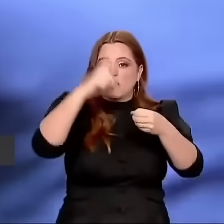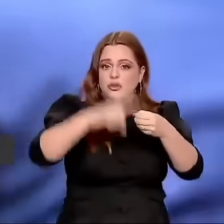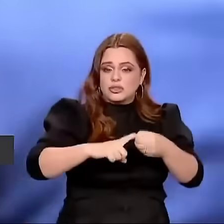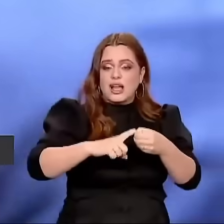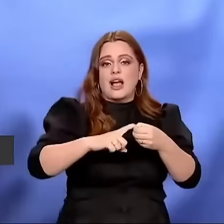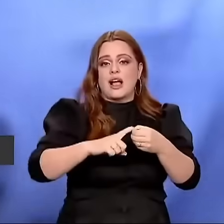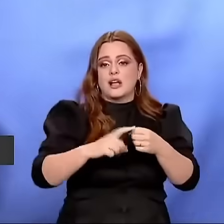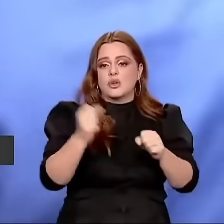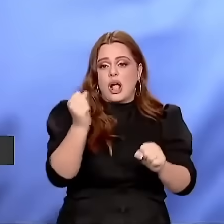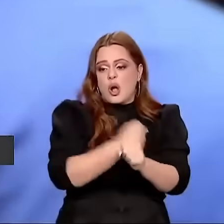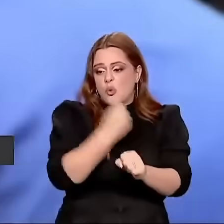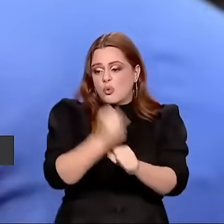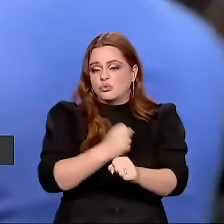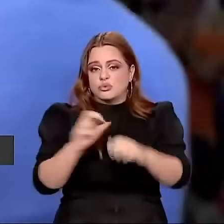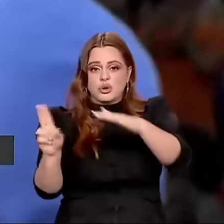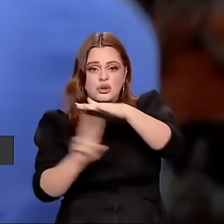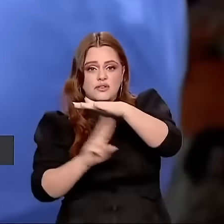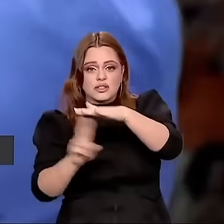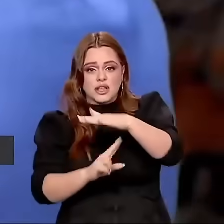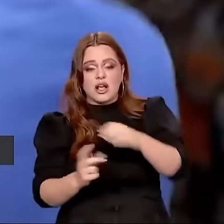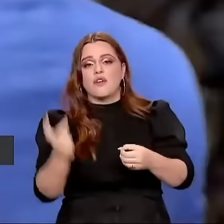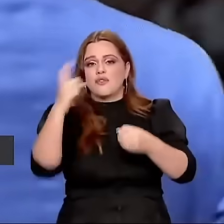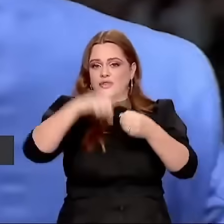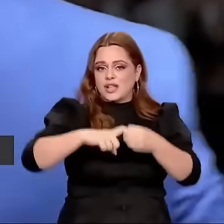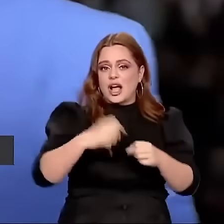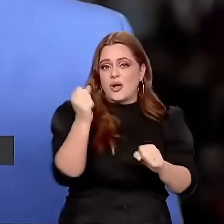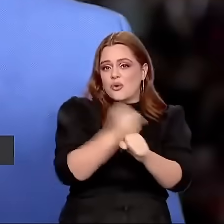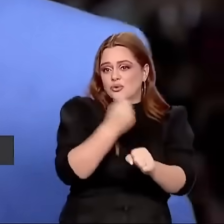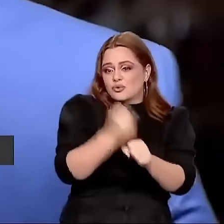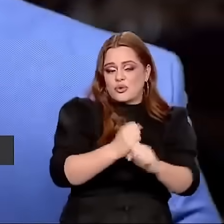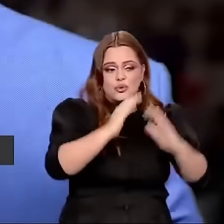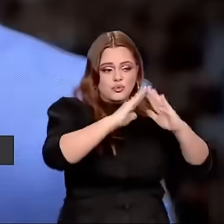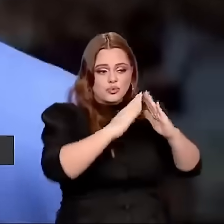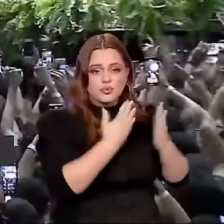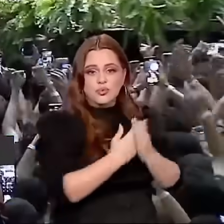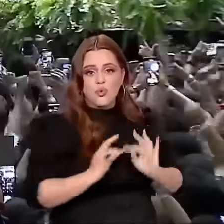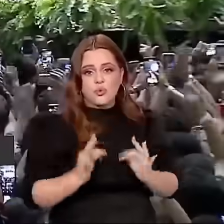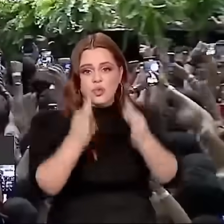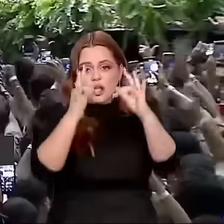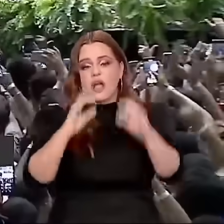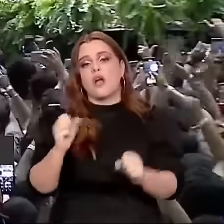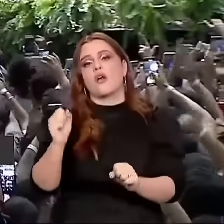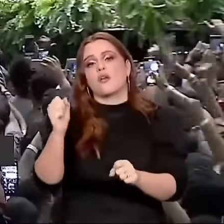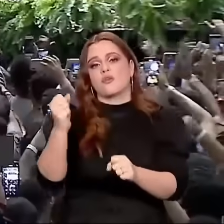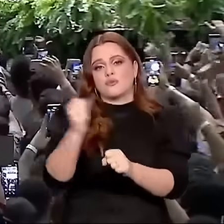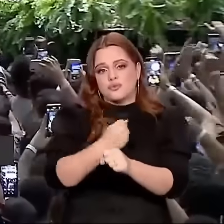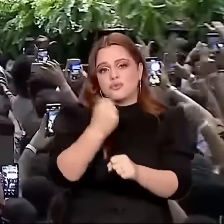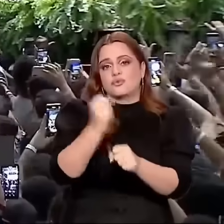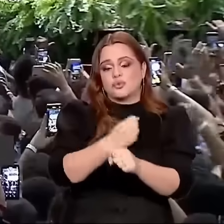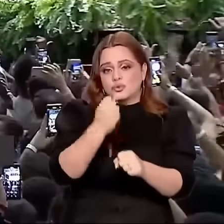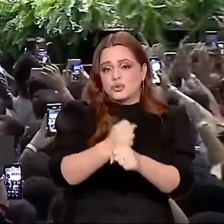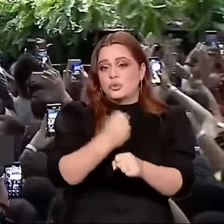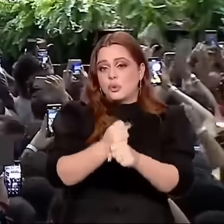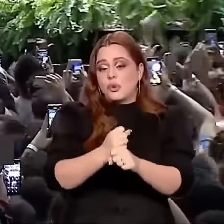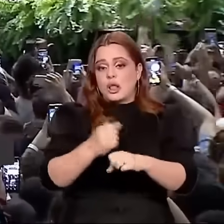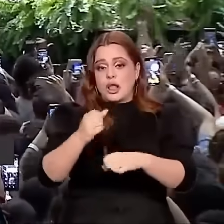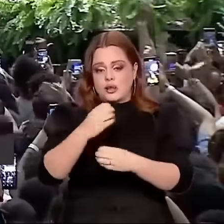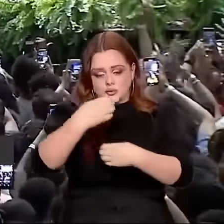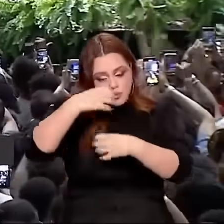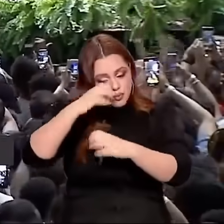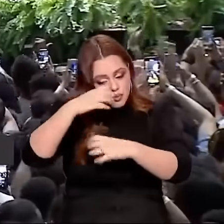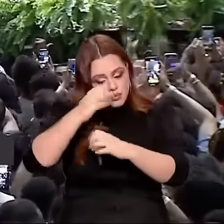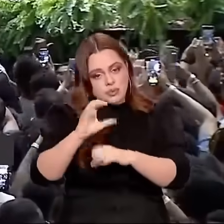mais universidade, nós vamos voltar a fazer mais escolas técnicas, nós vamos voltar a fazer mais